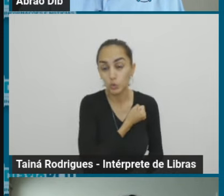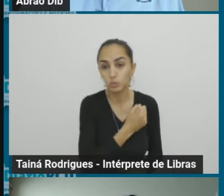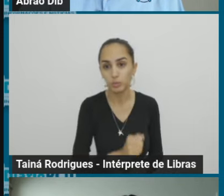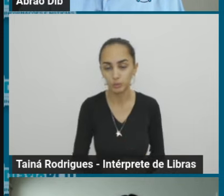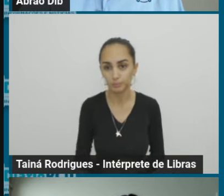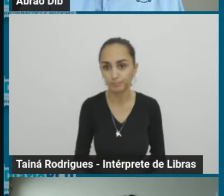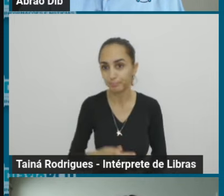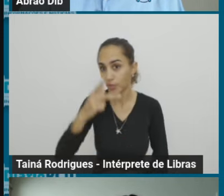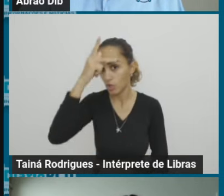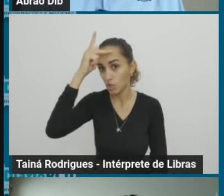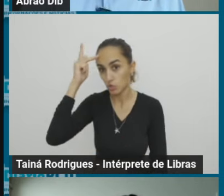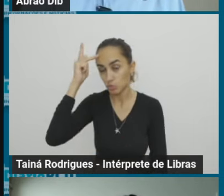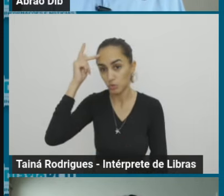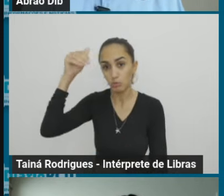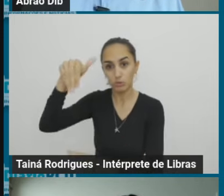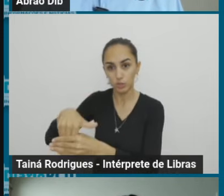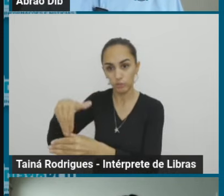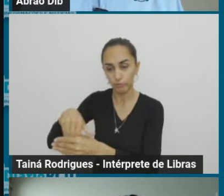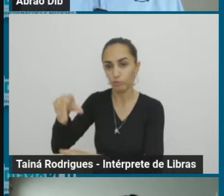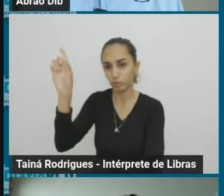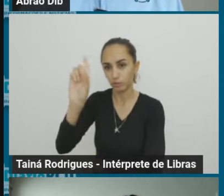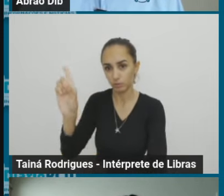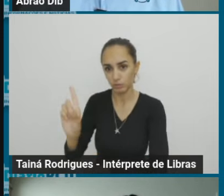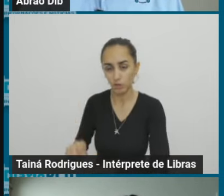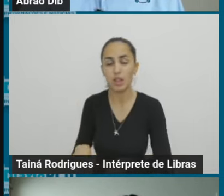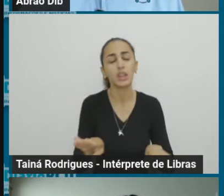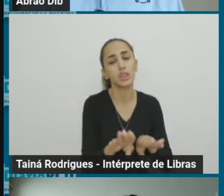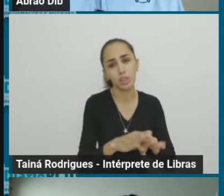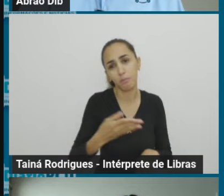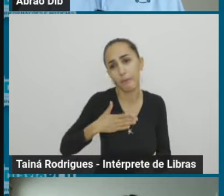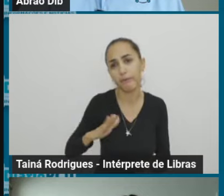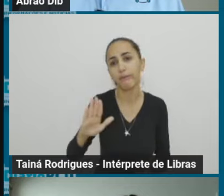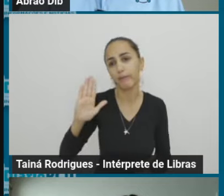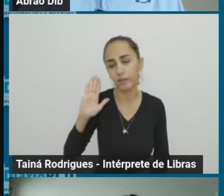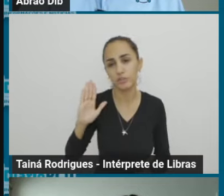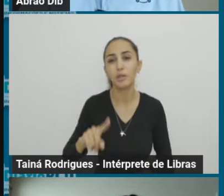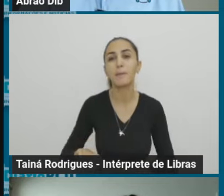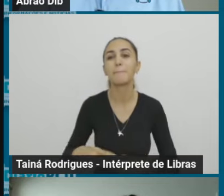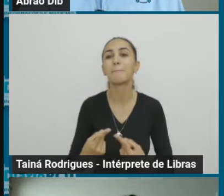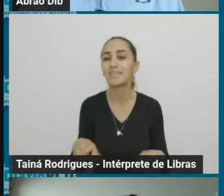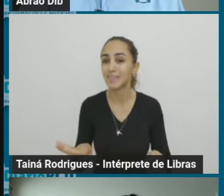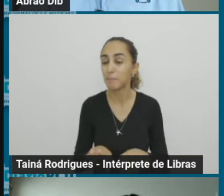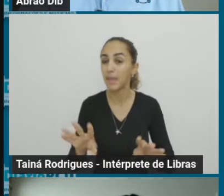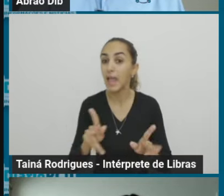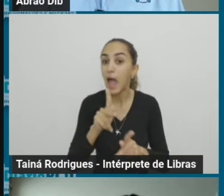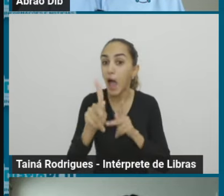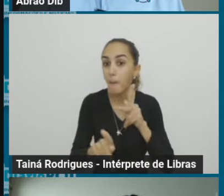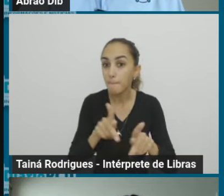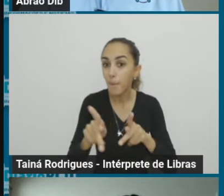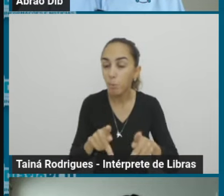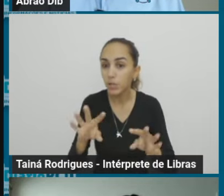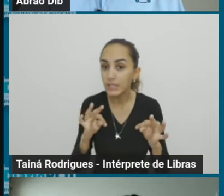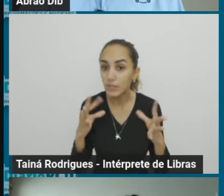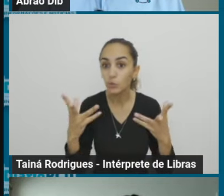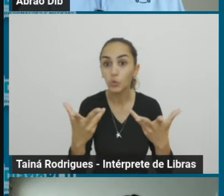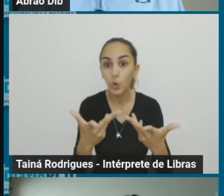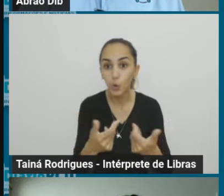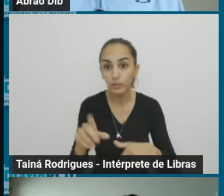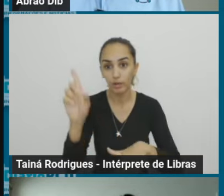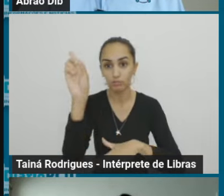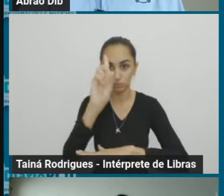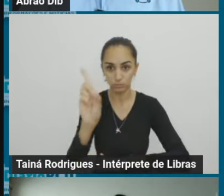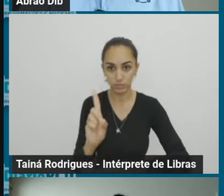e eleitoras com deficiência, como de candidatos e candidatas, mas sobretudo da população com deficiência.